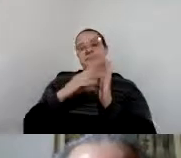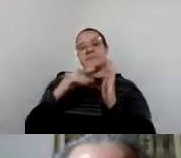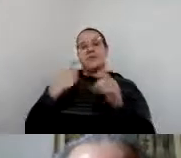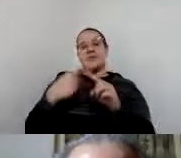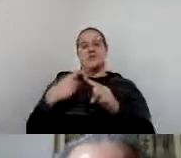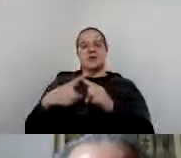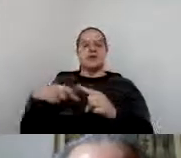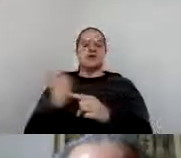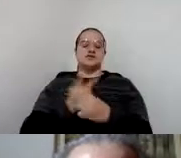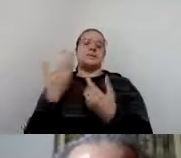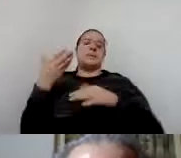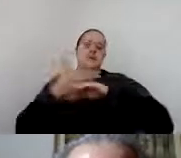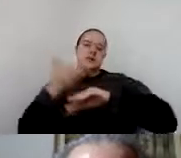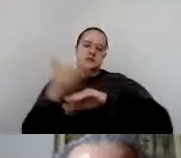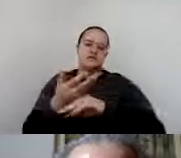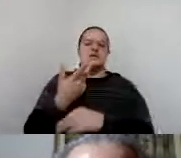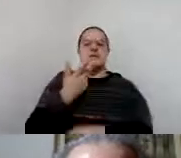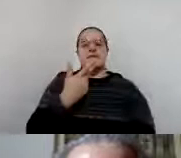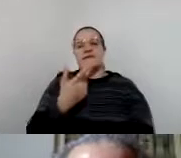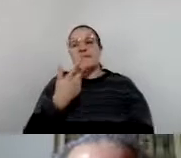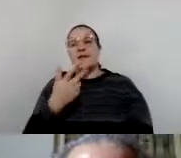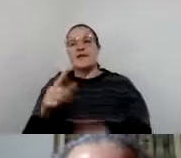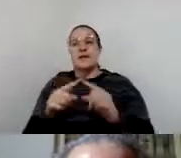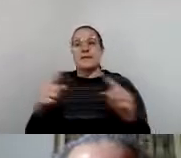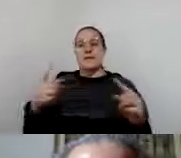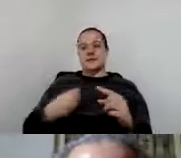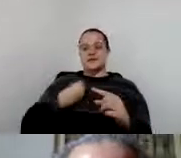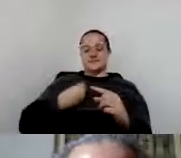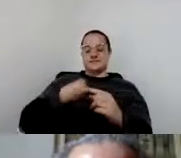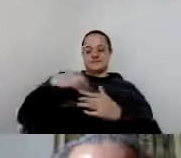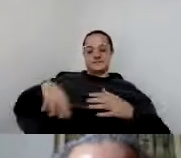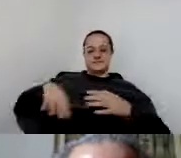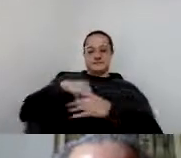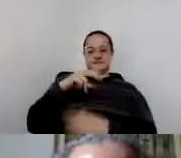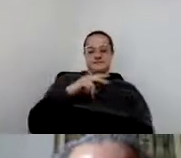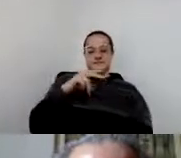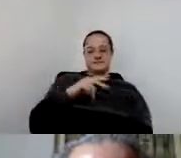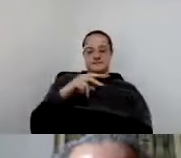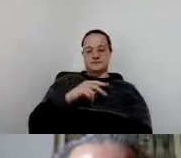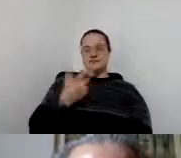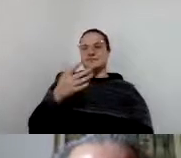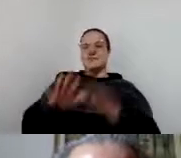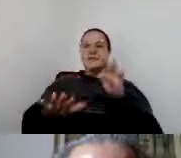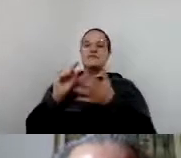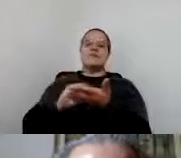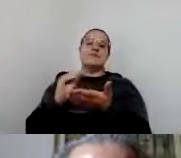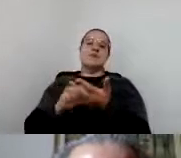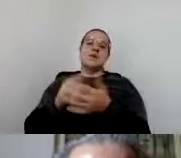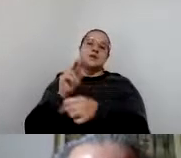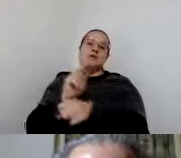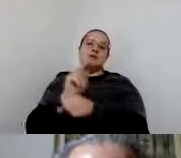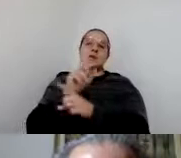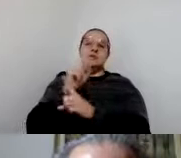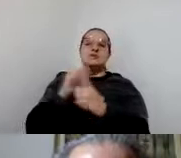participamos, falamos, e nós, dentro das nossas entidades, nós não temos esses cuidados que nós estamos reclamando da